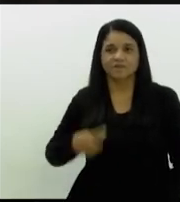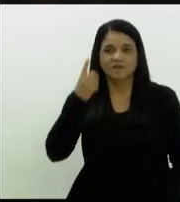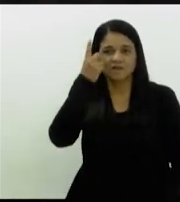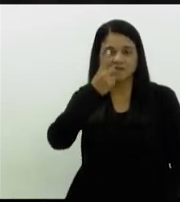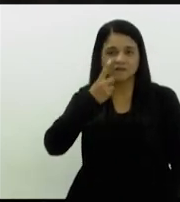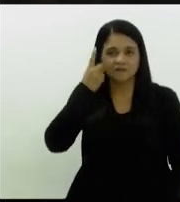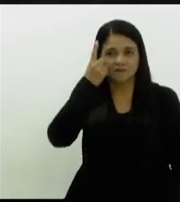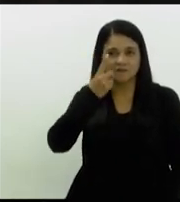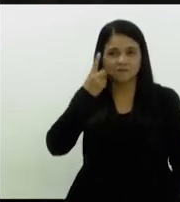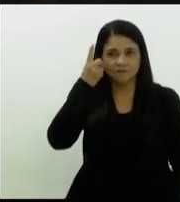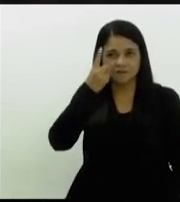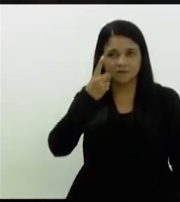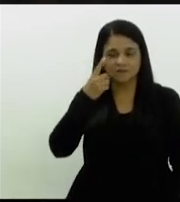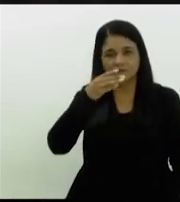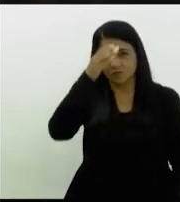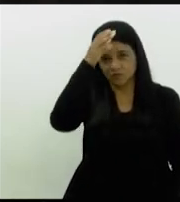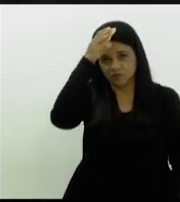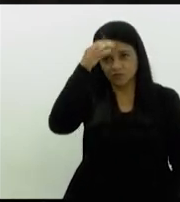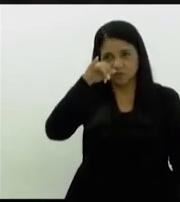deputada Tia Ju,